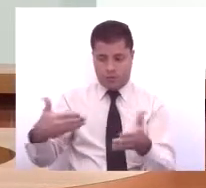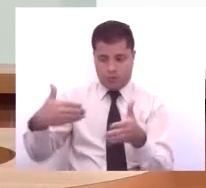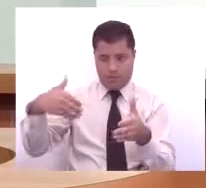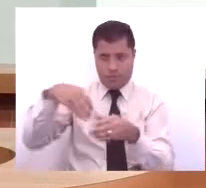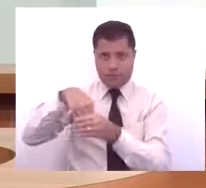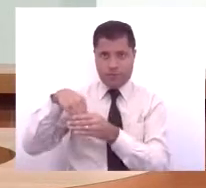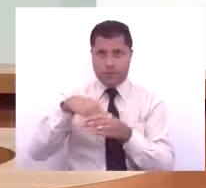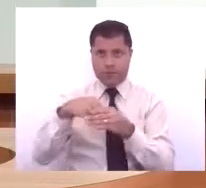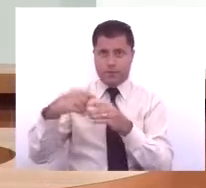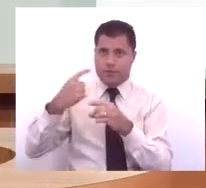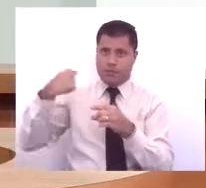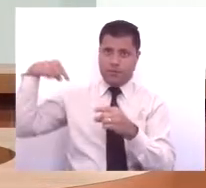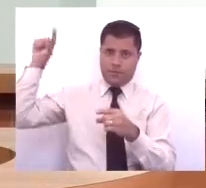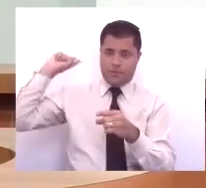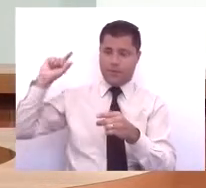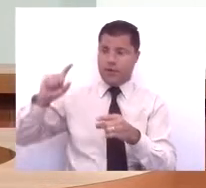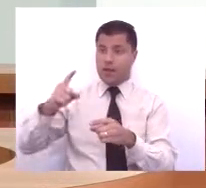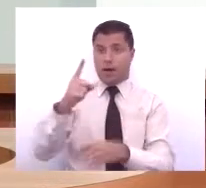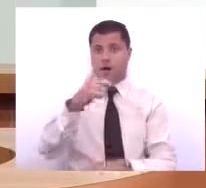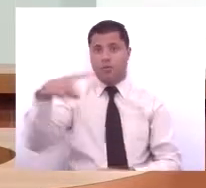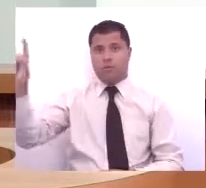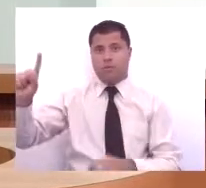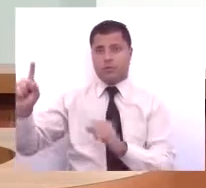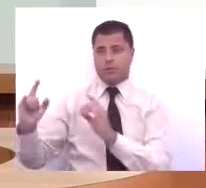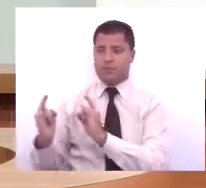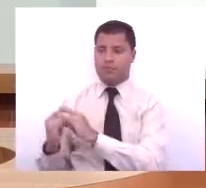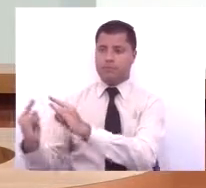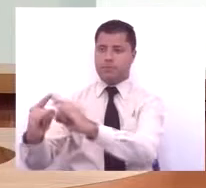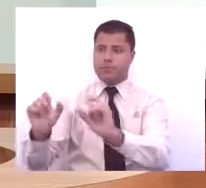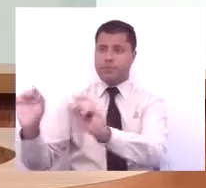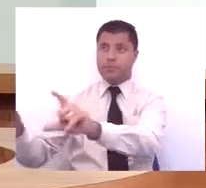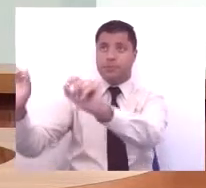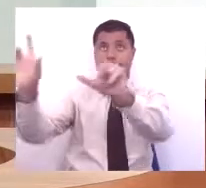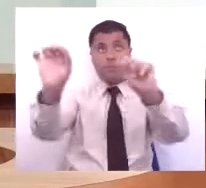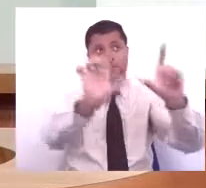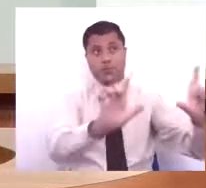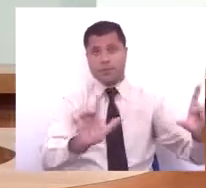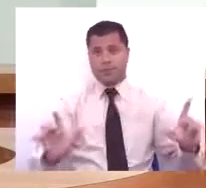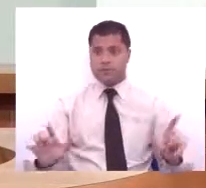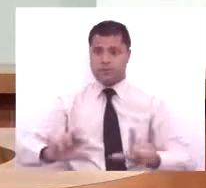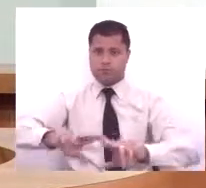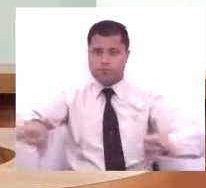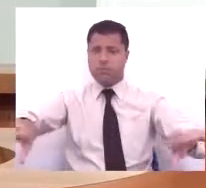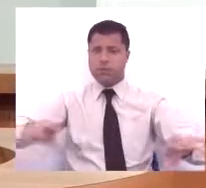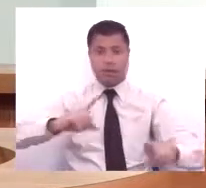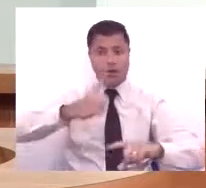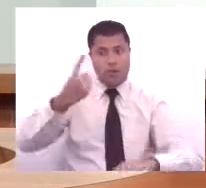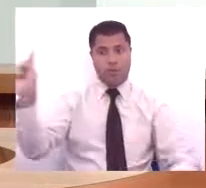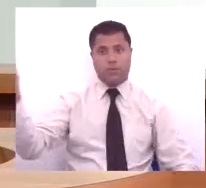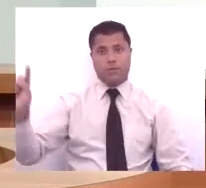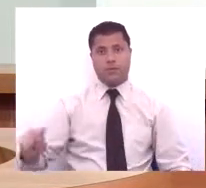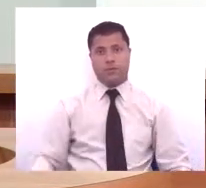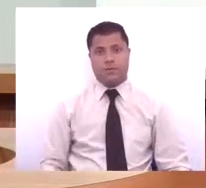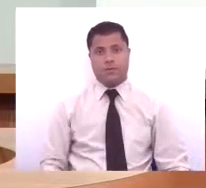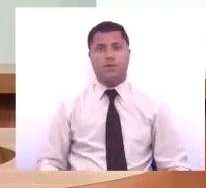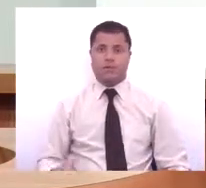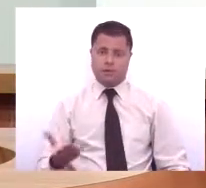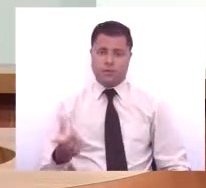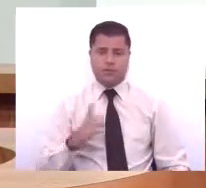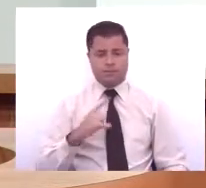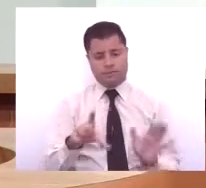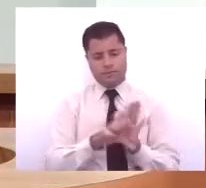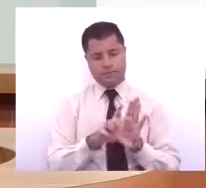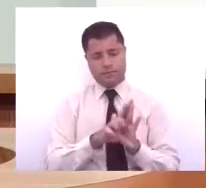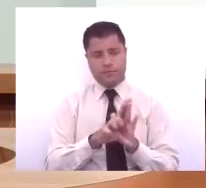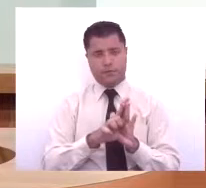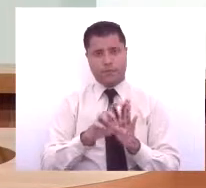esse tipo de expediente foi utilizado. E vou além. Apesar, como eu disse, da legislação federal, a partir